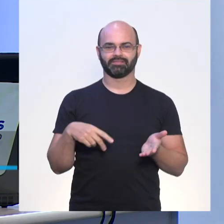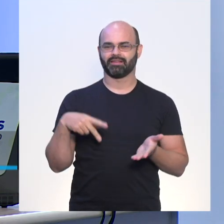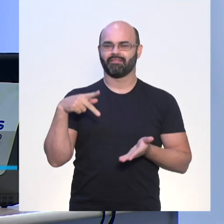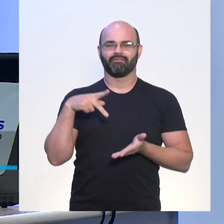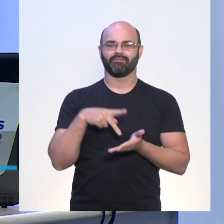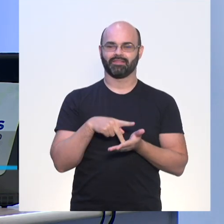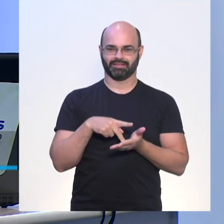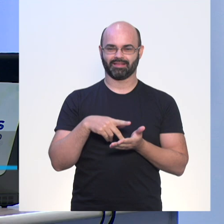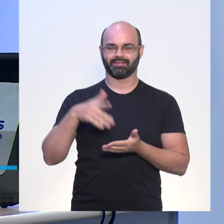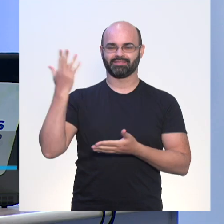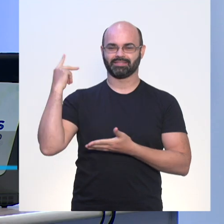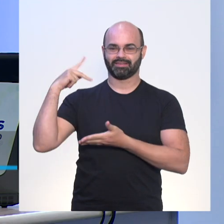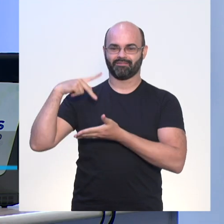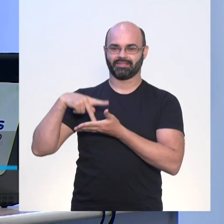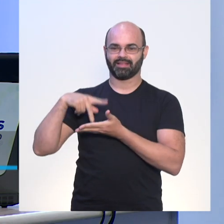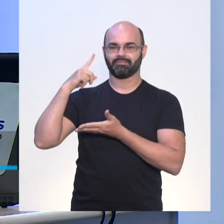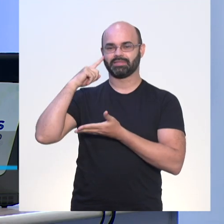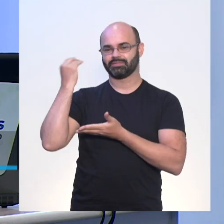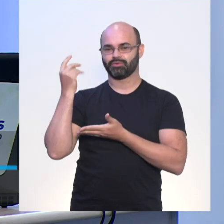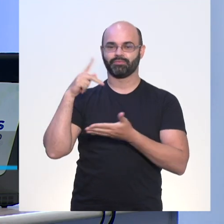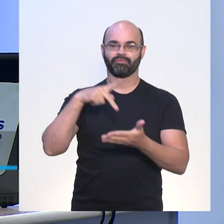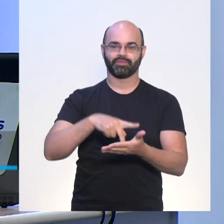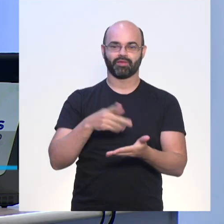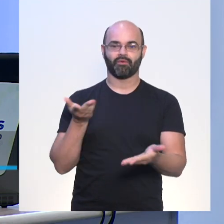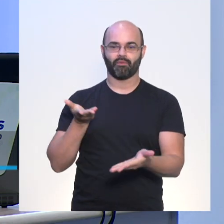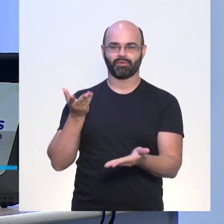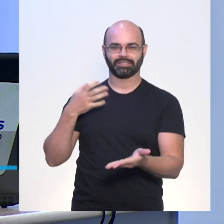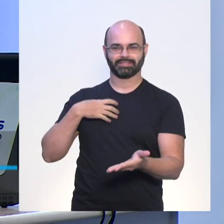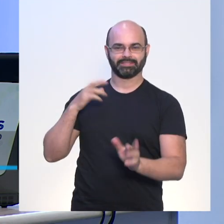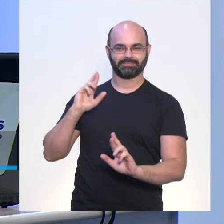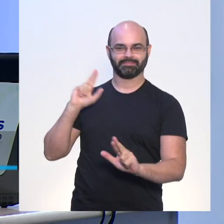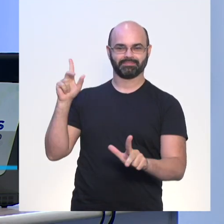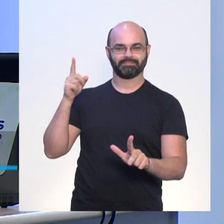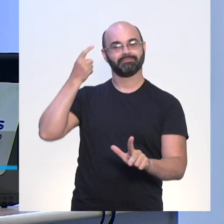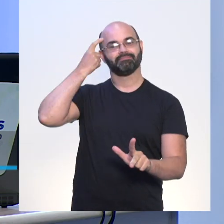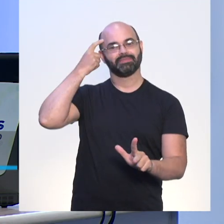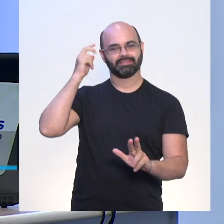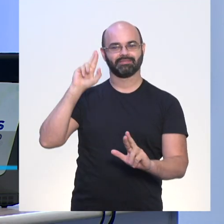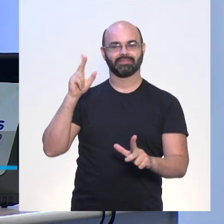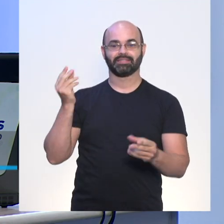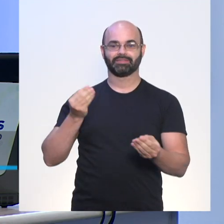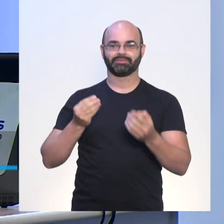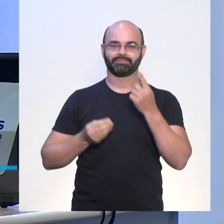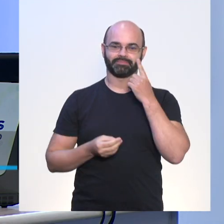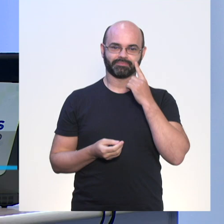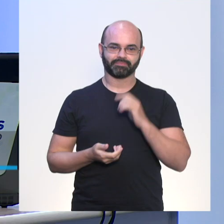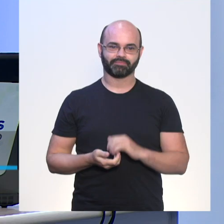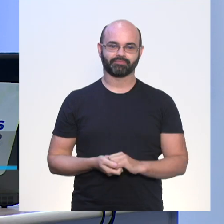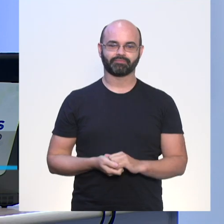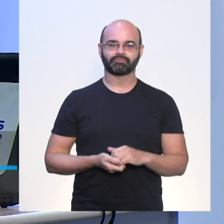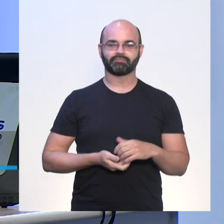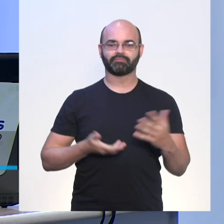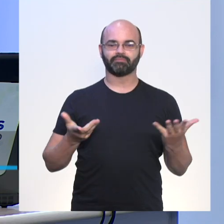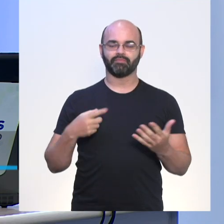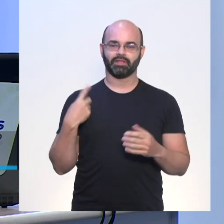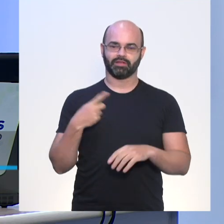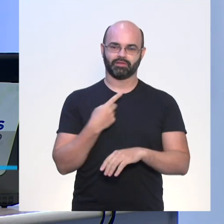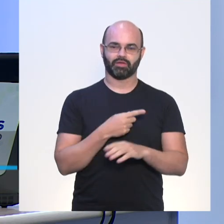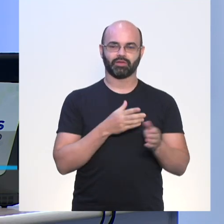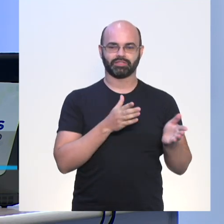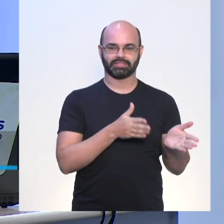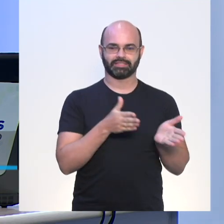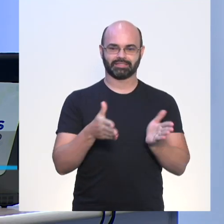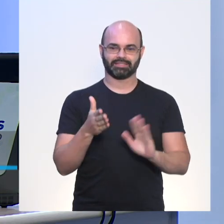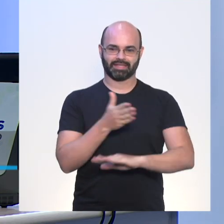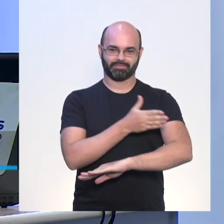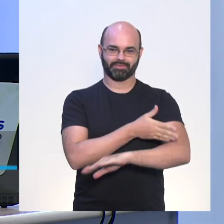mudou tanto ao longo do tempo. Hoje, por exemplo, que a gente está nesse período que a gente chama de contemporaneidade,